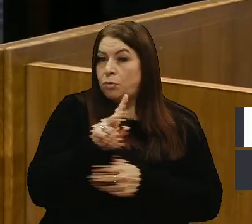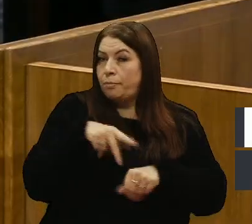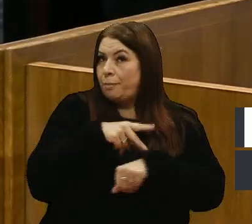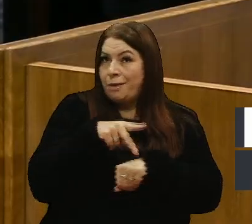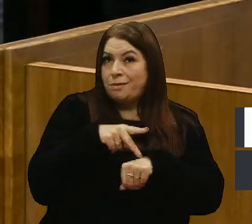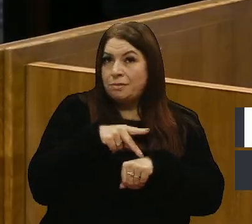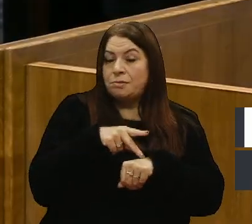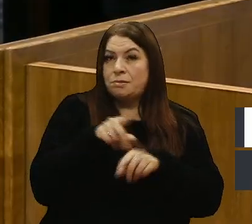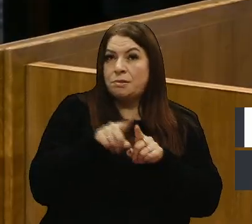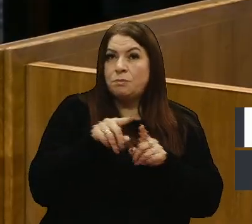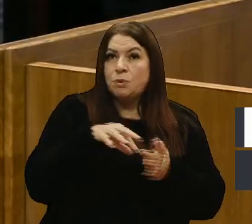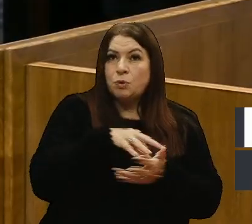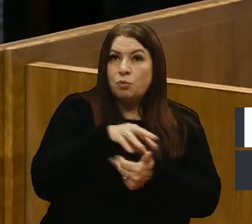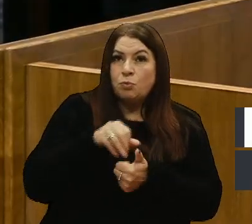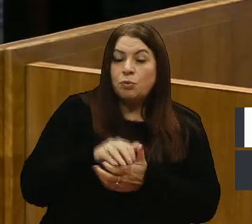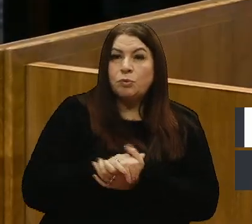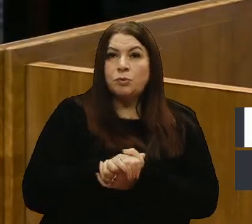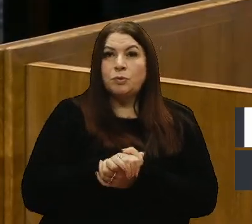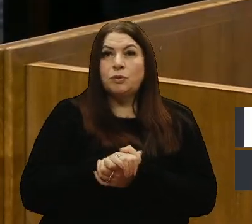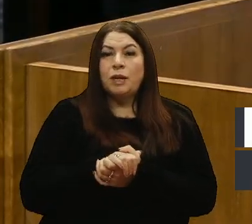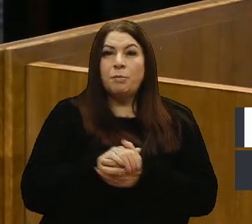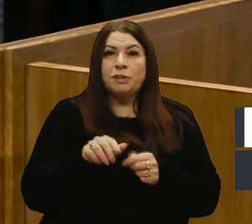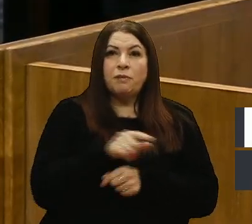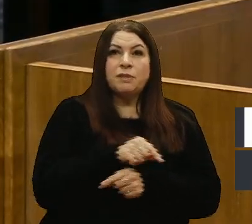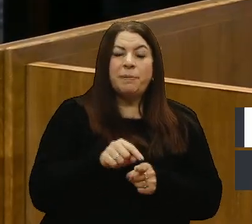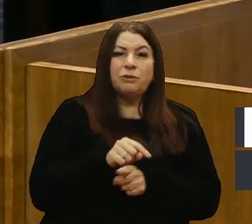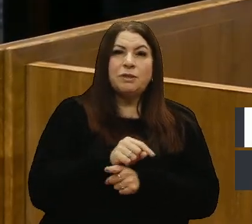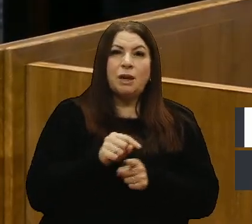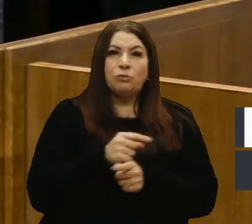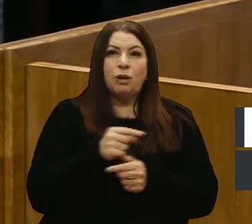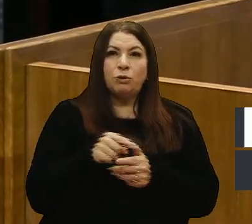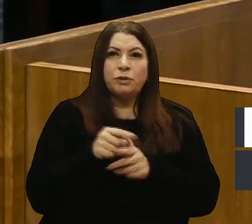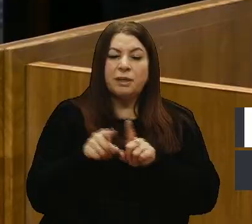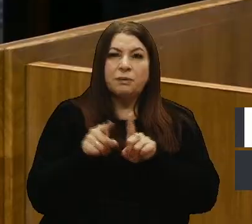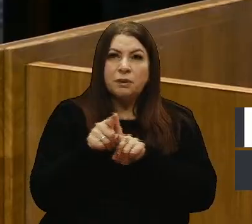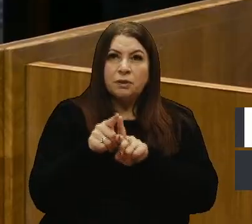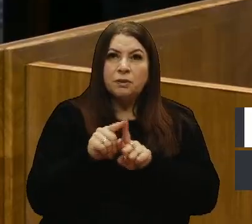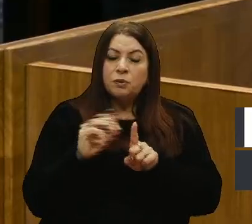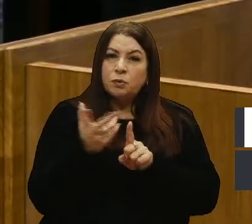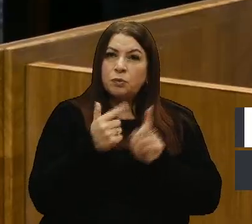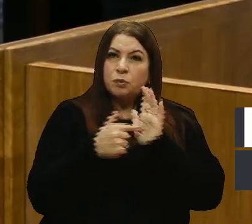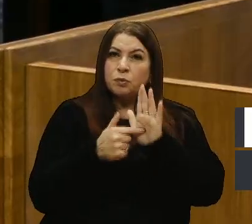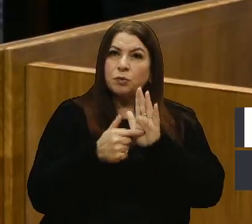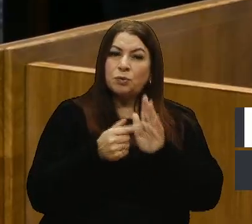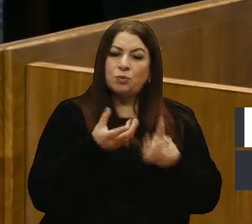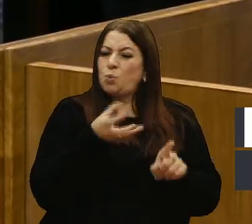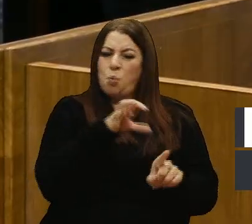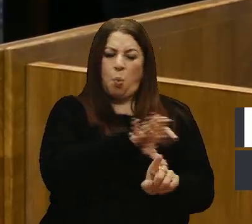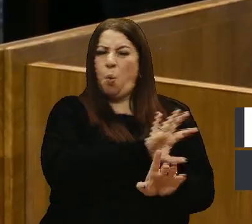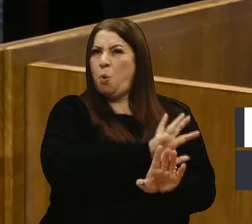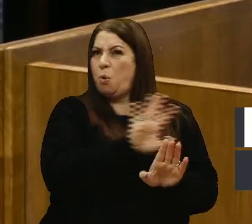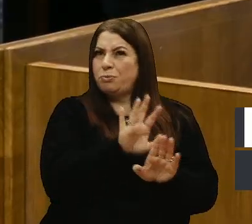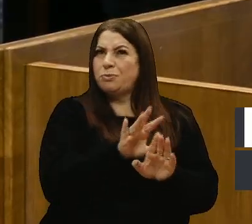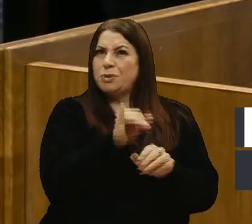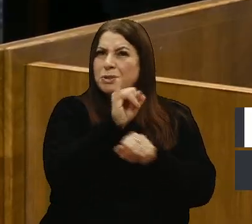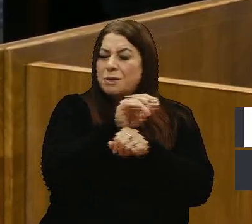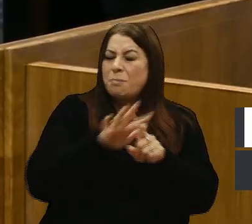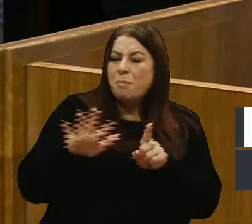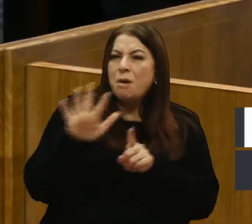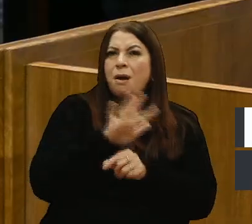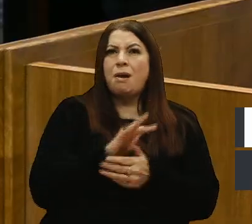país, mas no mundo. Por isso, a gente gostaria de declarar todo o nosso repúdio àquelas